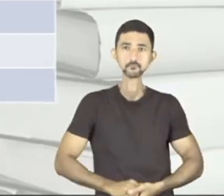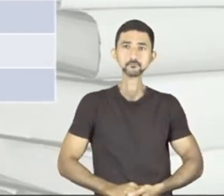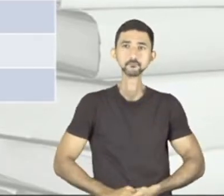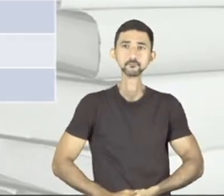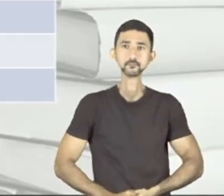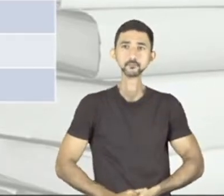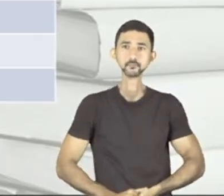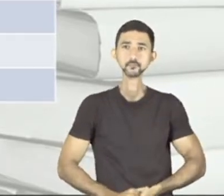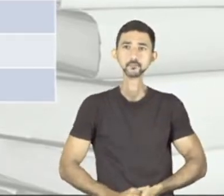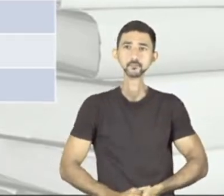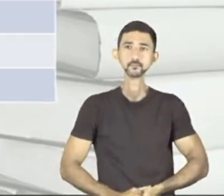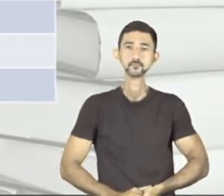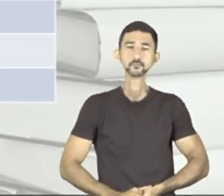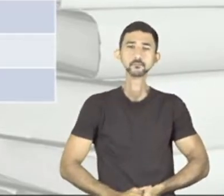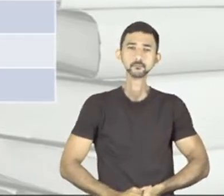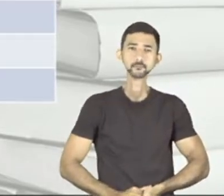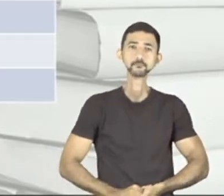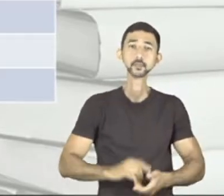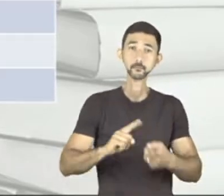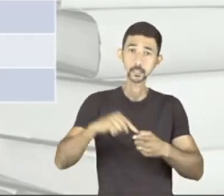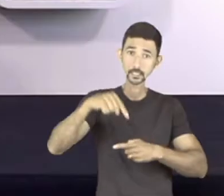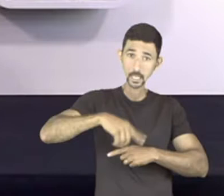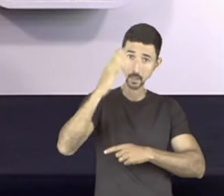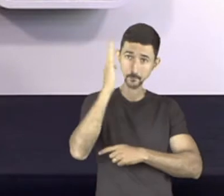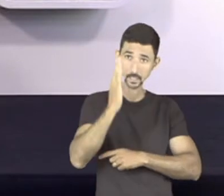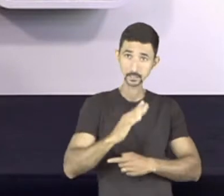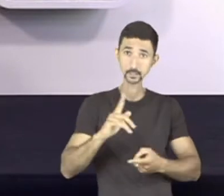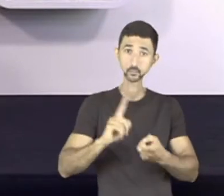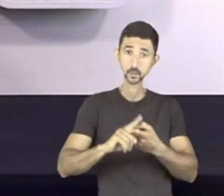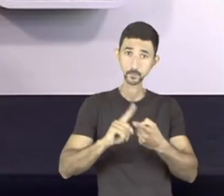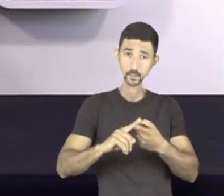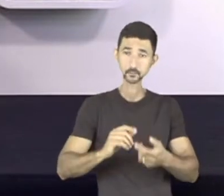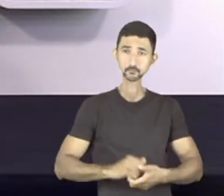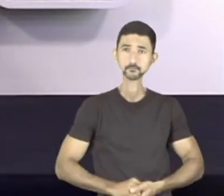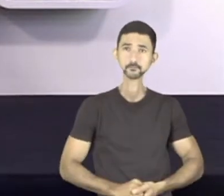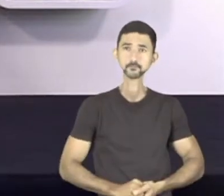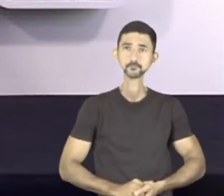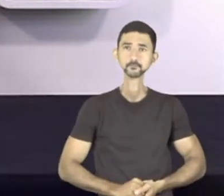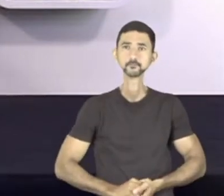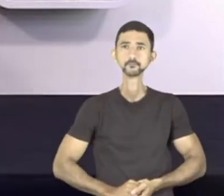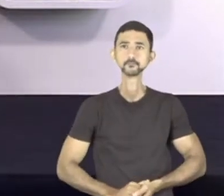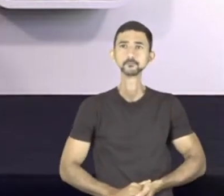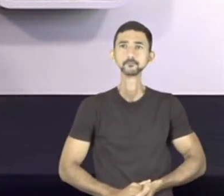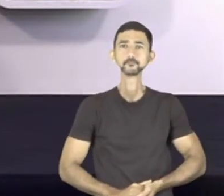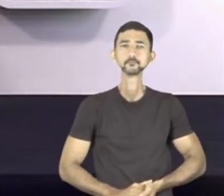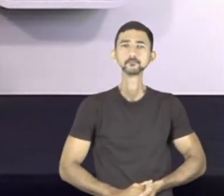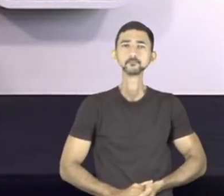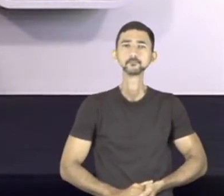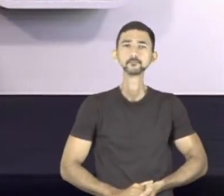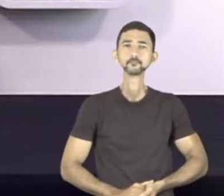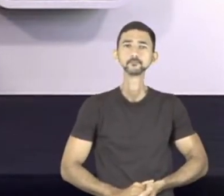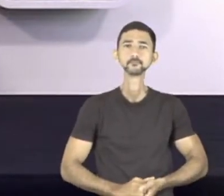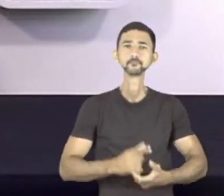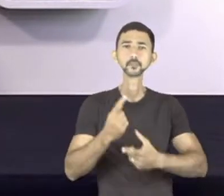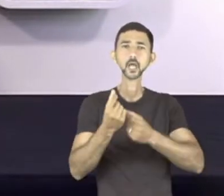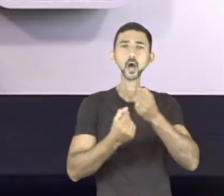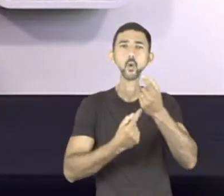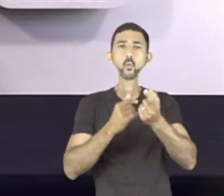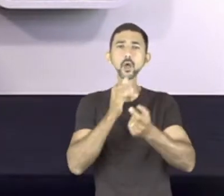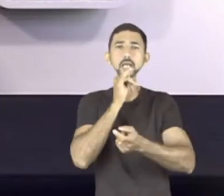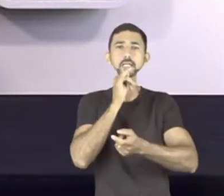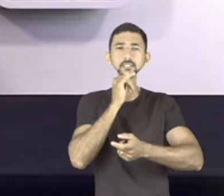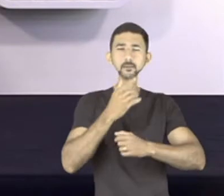E tem também a versão brasileira do Jiu-Jitsu, né? O Jiu-Jitsu brasileiro, o Brazilian Jiu-Jitsu. Então esses são alguns exemplos aí